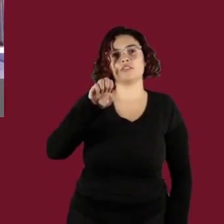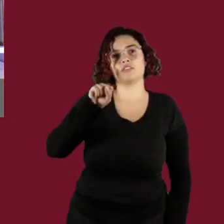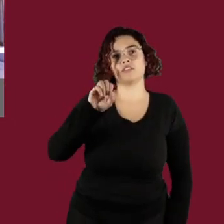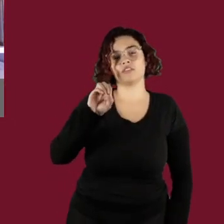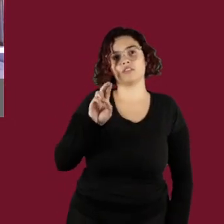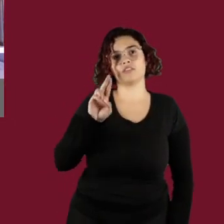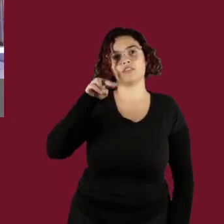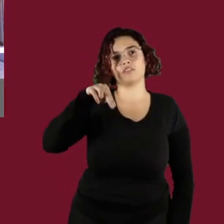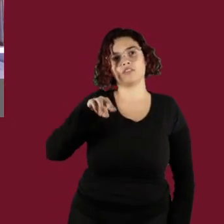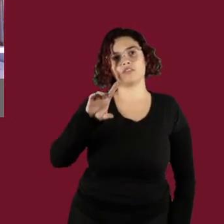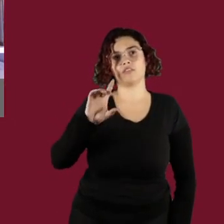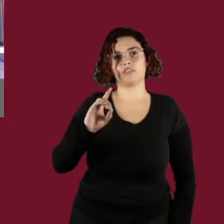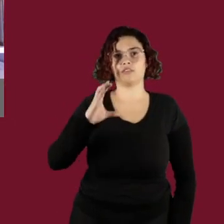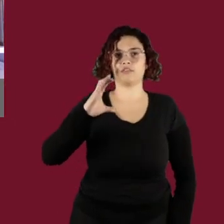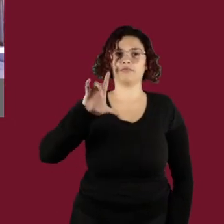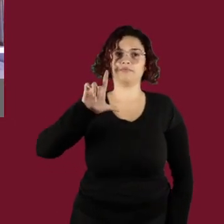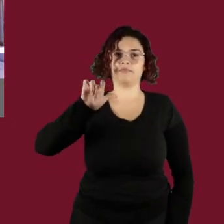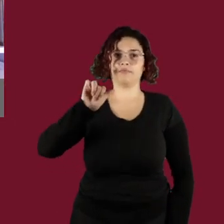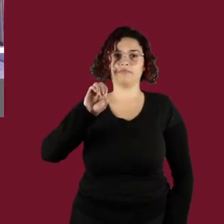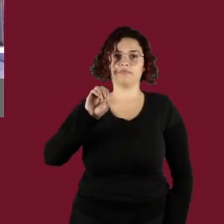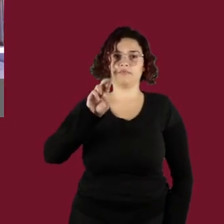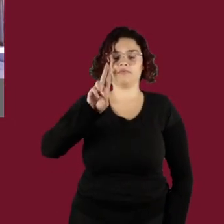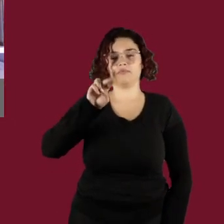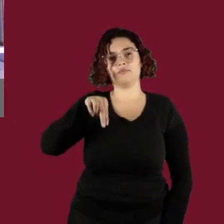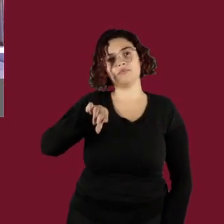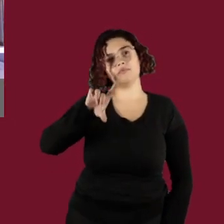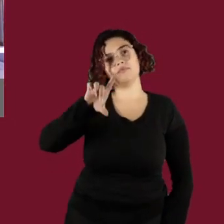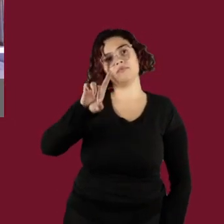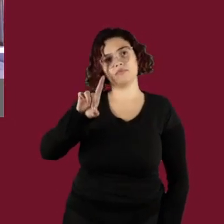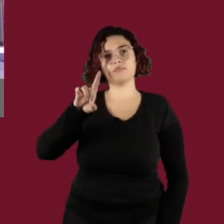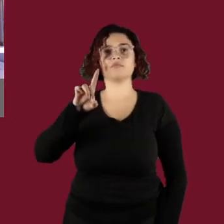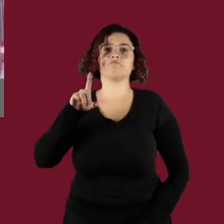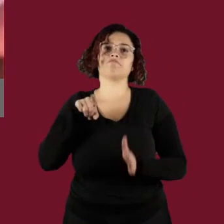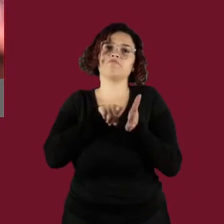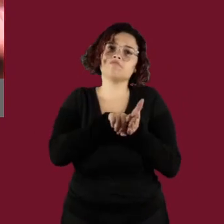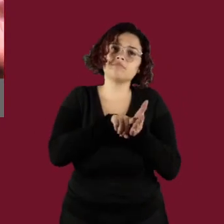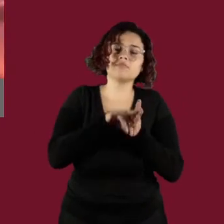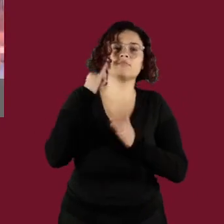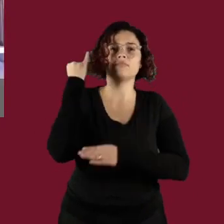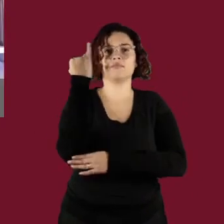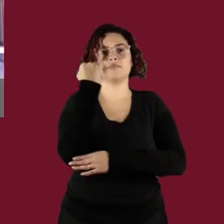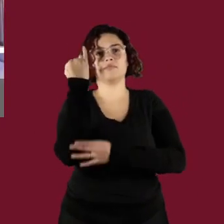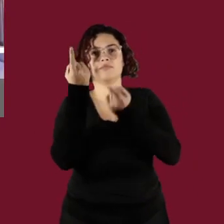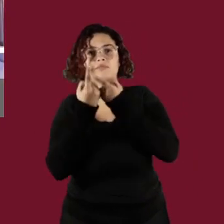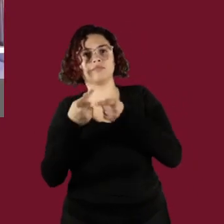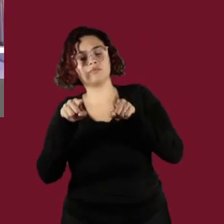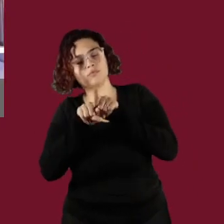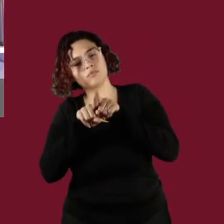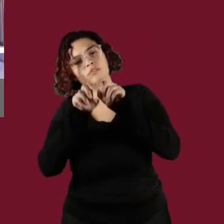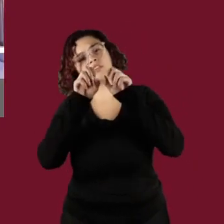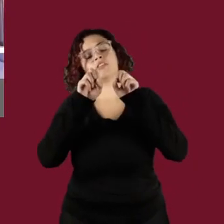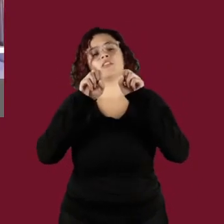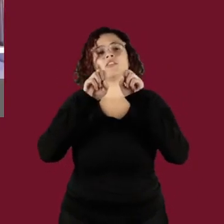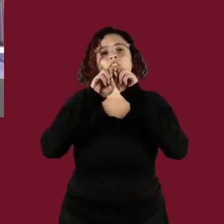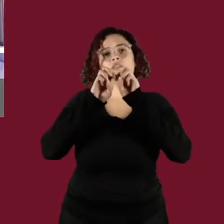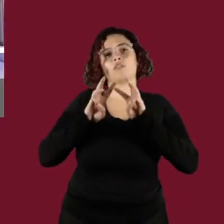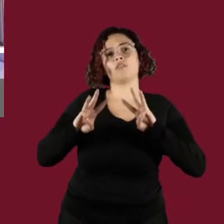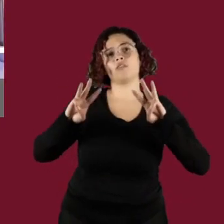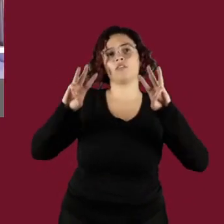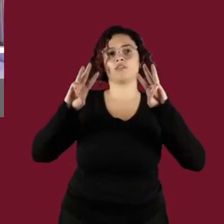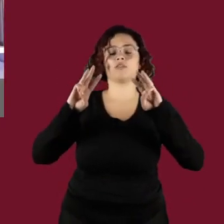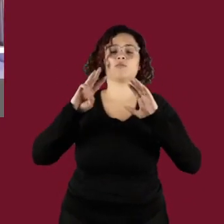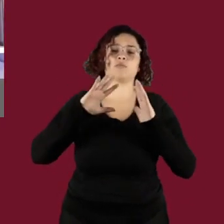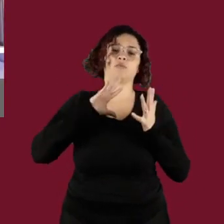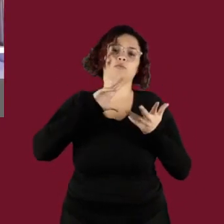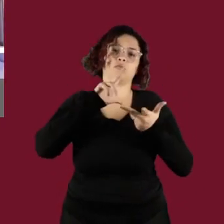Tem sido útil, sim, para levar a nossa informação das Nações Unidas para o mundo e do mundo,